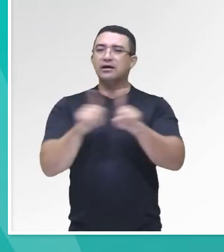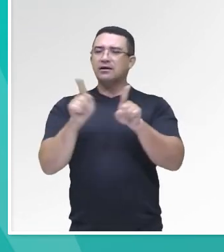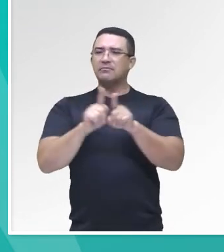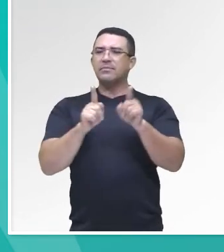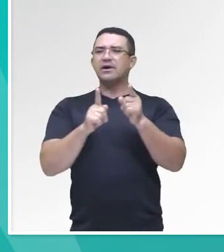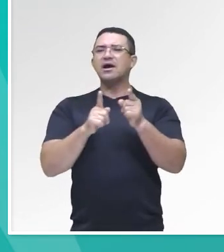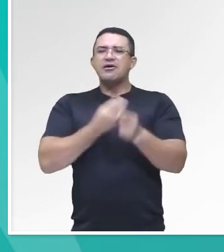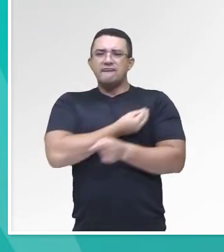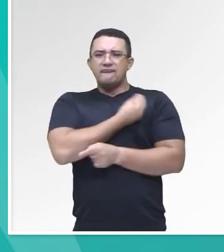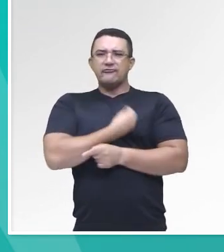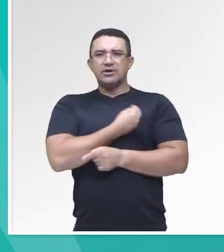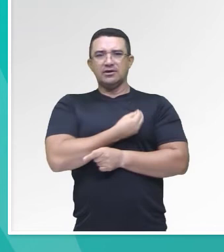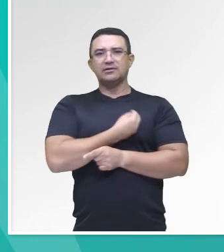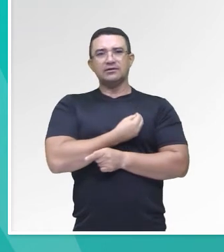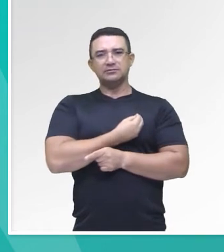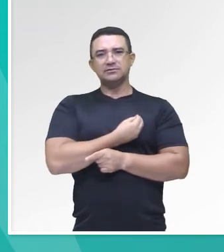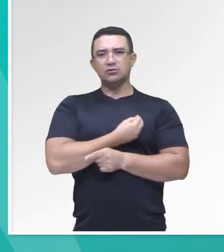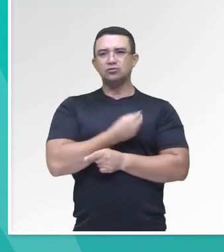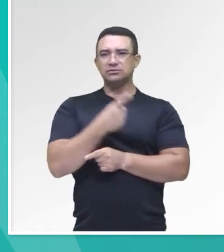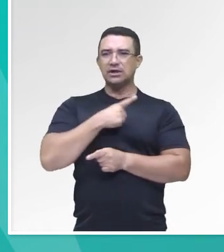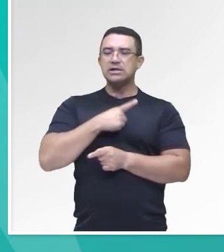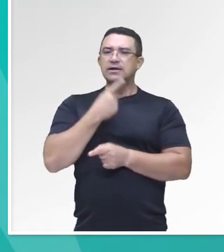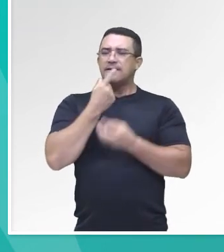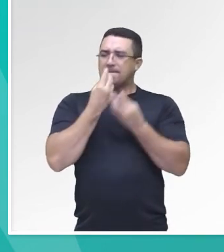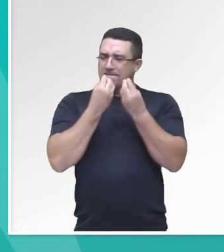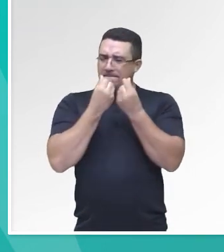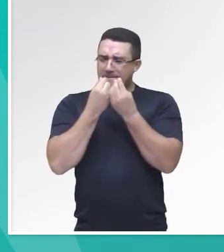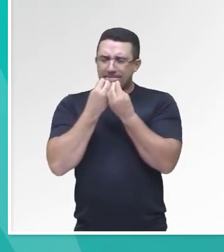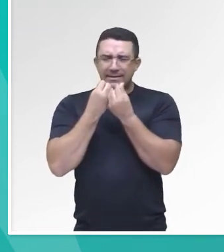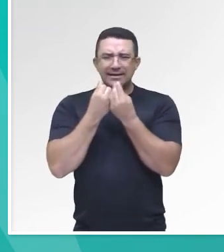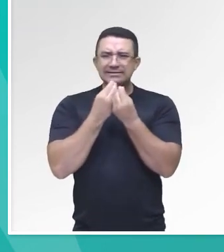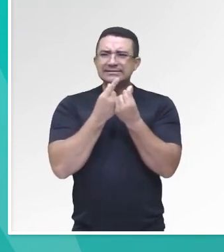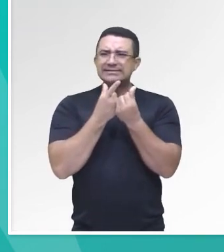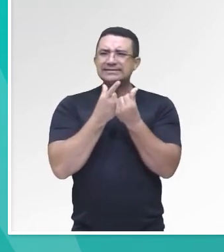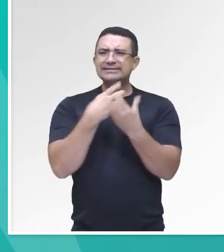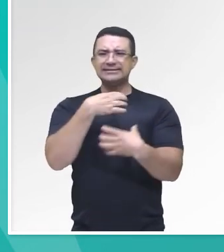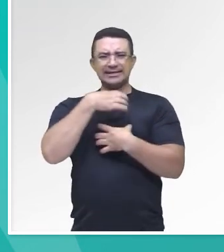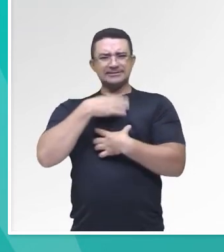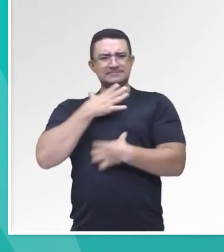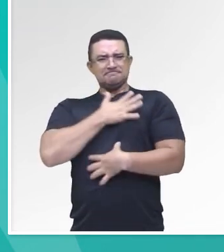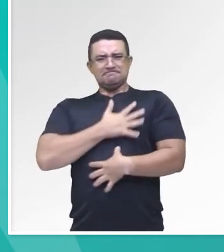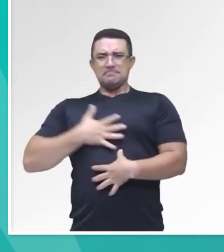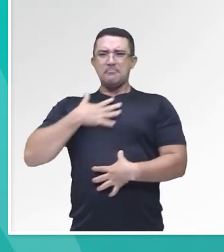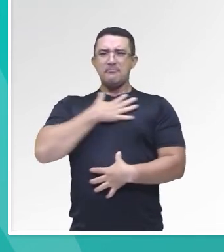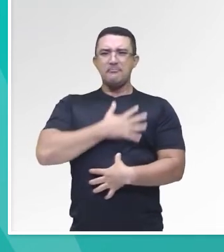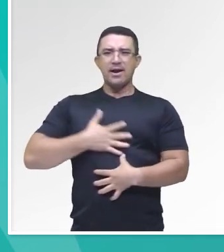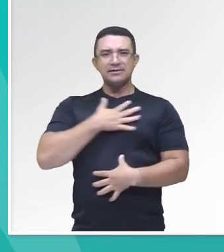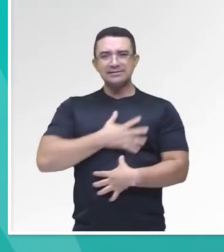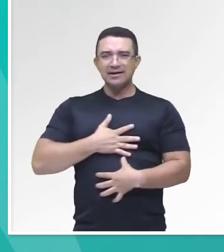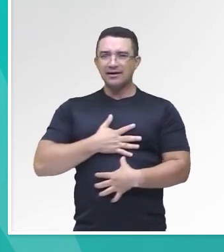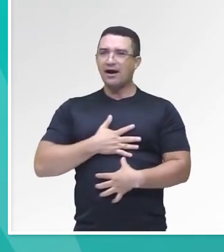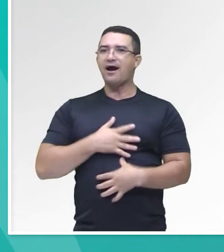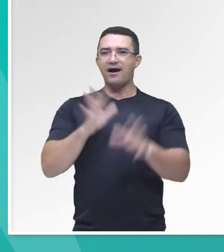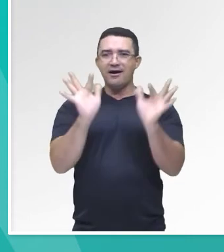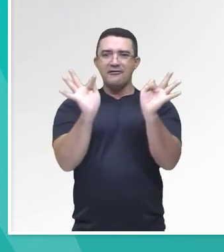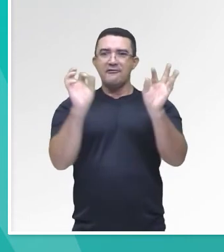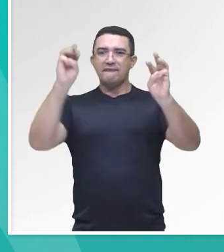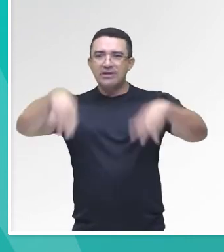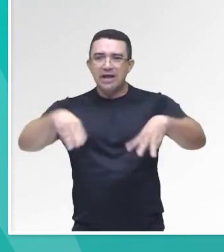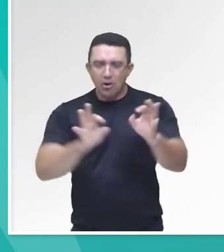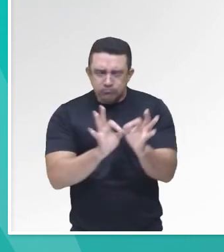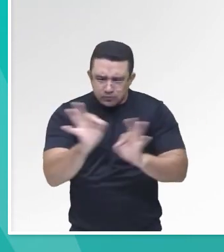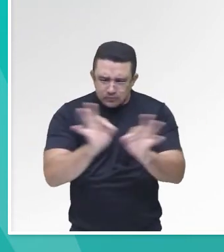deixando acre sabor na boca. Ou seja, o prazer, no fim, né? No fim, ele vai ter um certo prazer aí quando